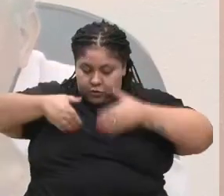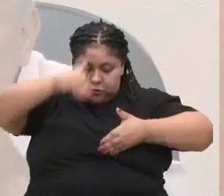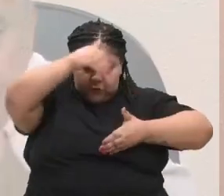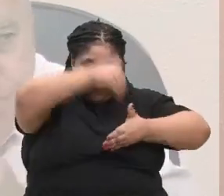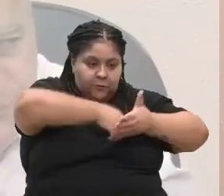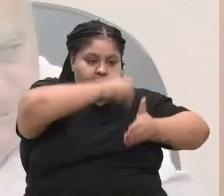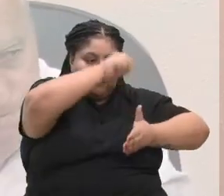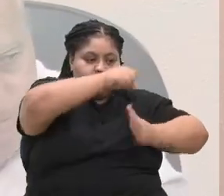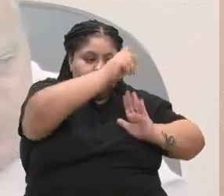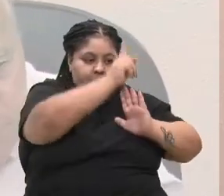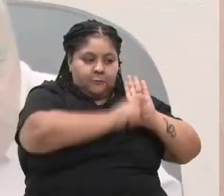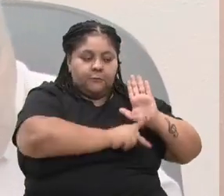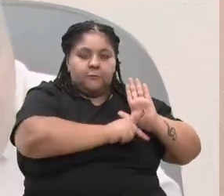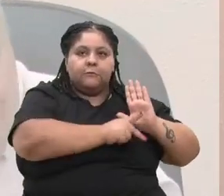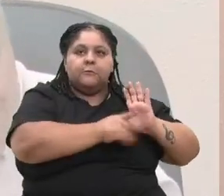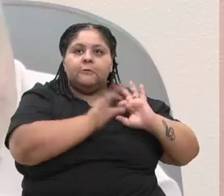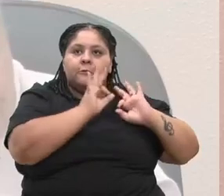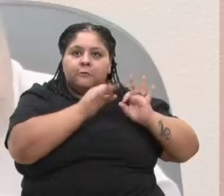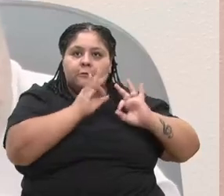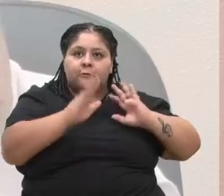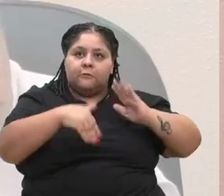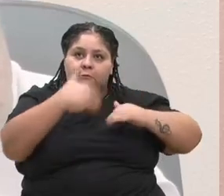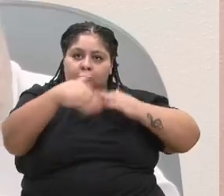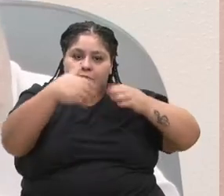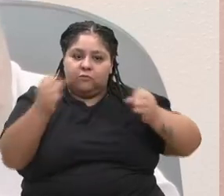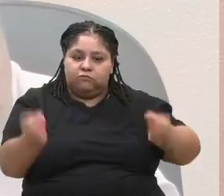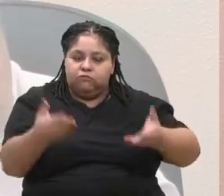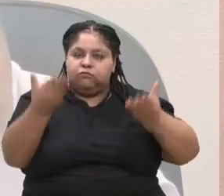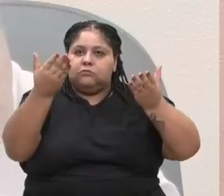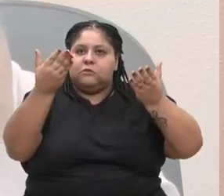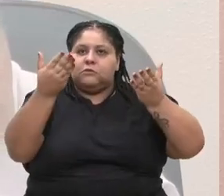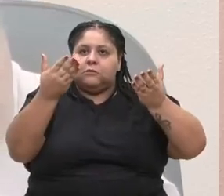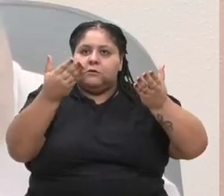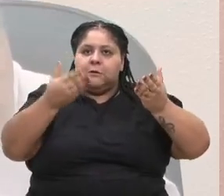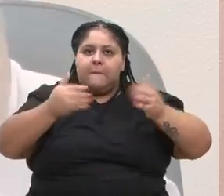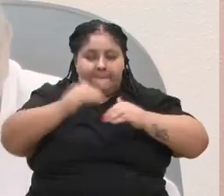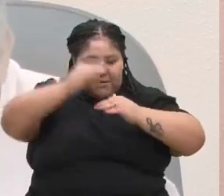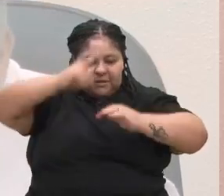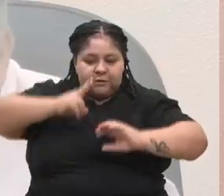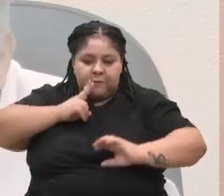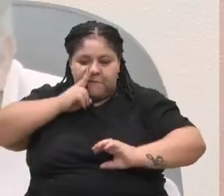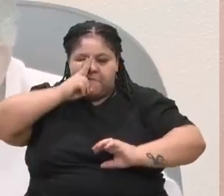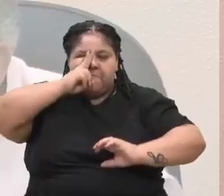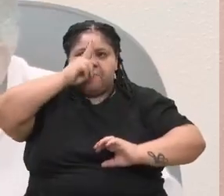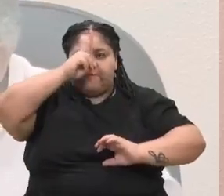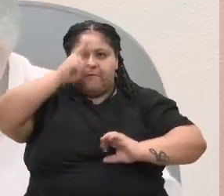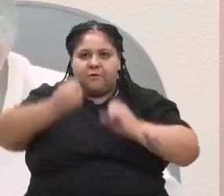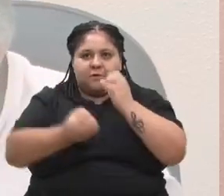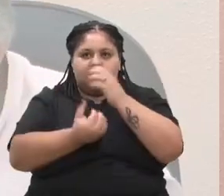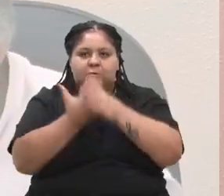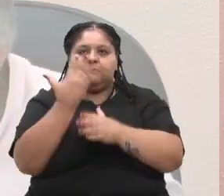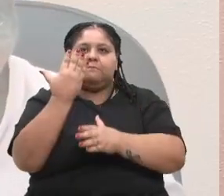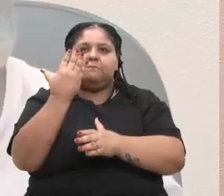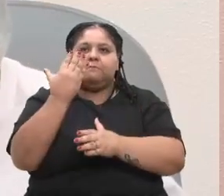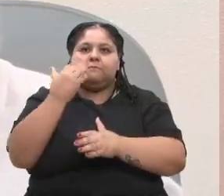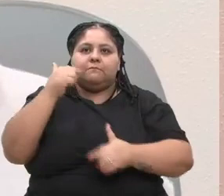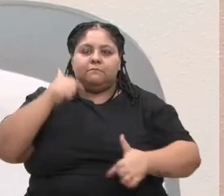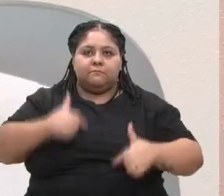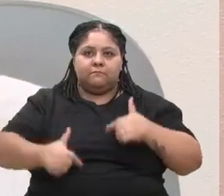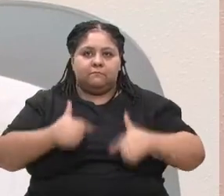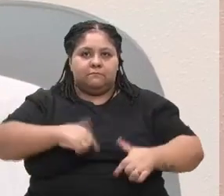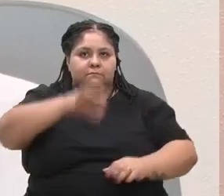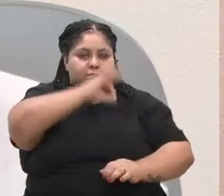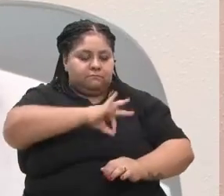desse projeto. Eu tenho certeza que os próximos eventos que virão serão cada vez mais fortes e gerarão cada vez mais emprego,